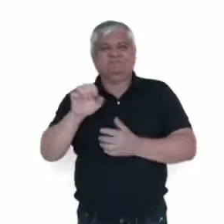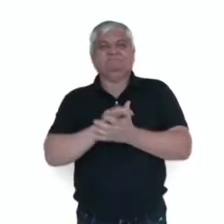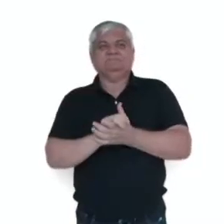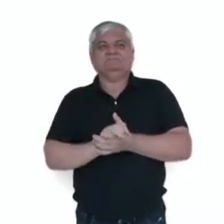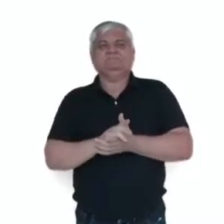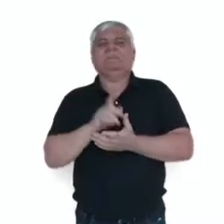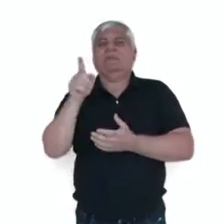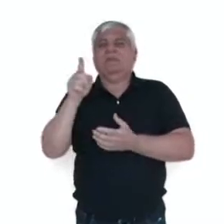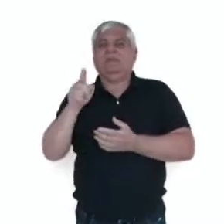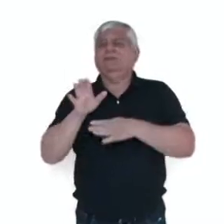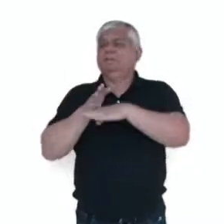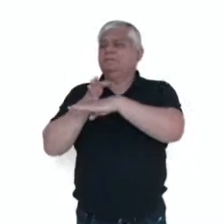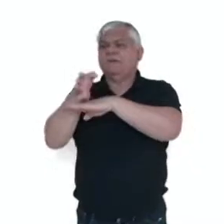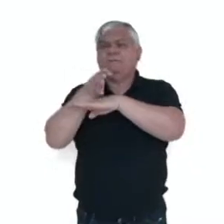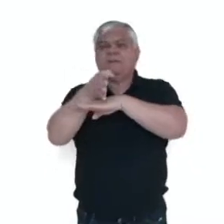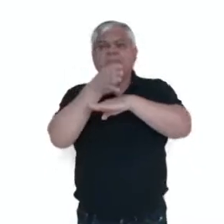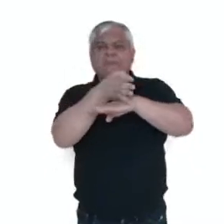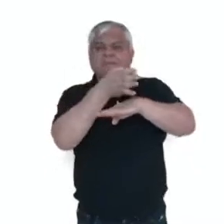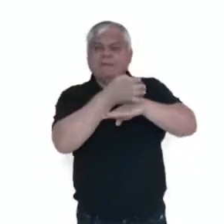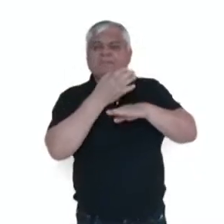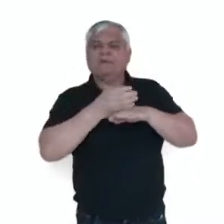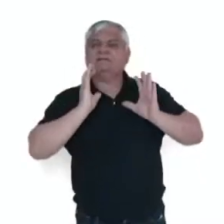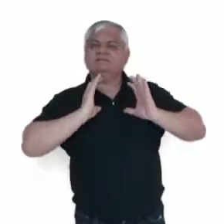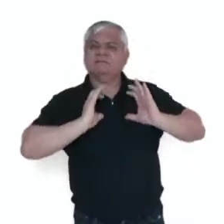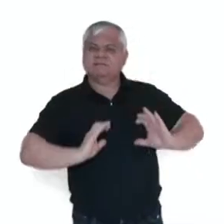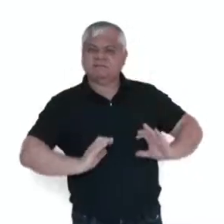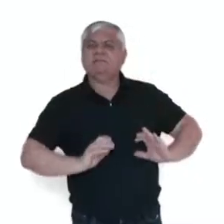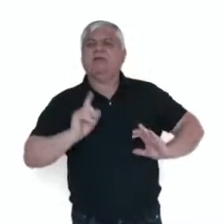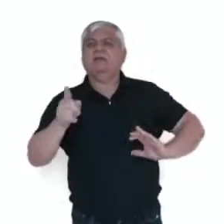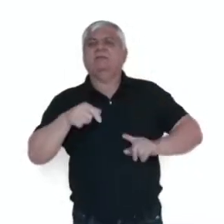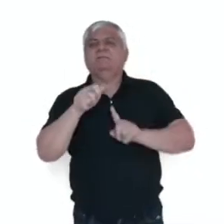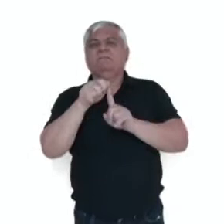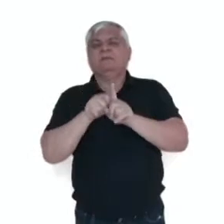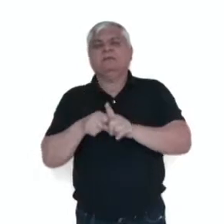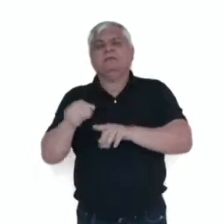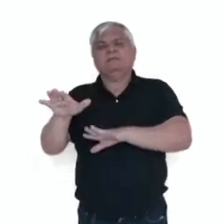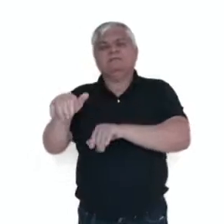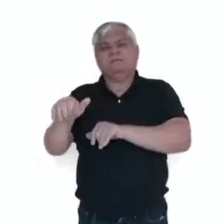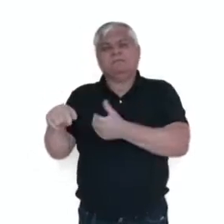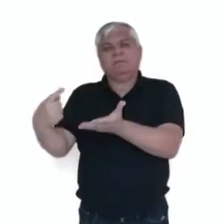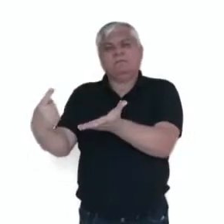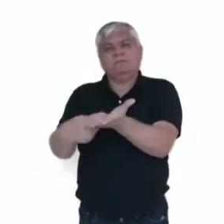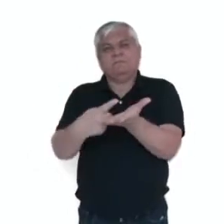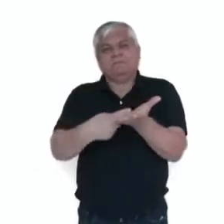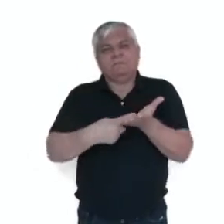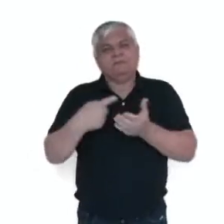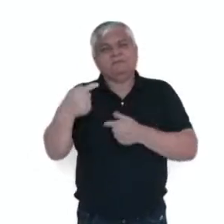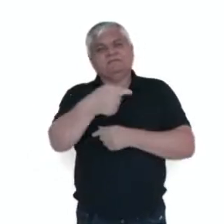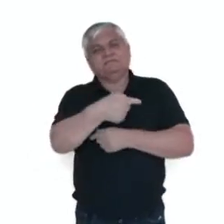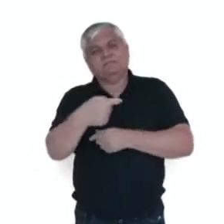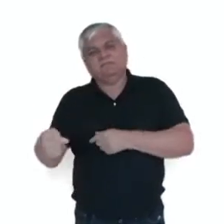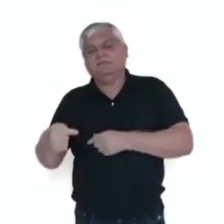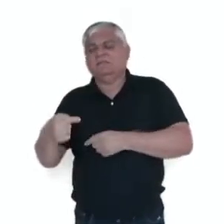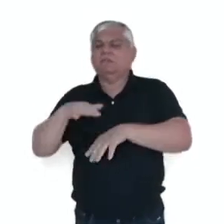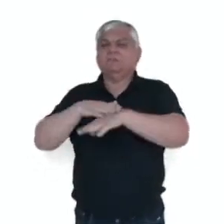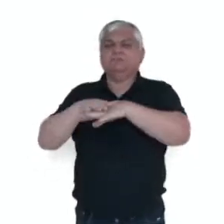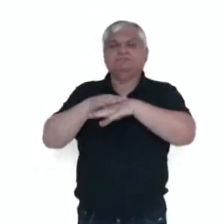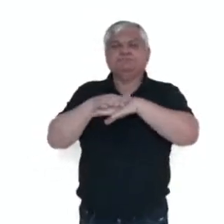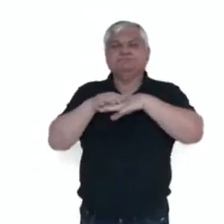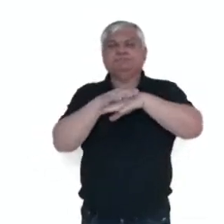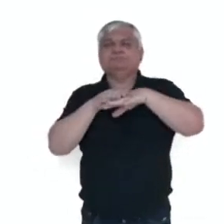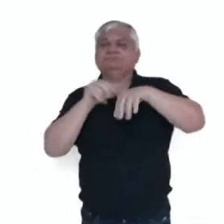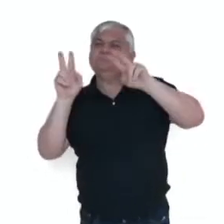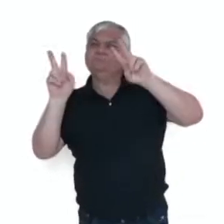dos espaços da cidadania e desde setembro tem se reunido semanalmente para debater questões comuns que